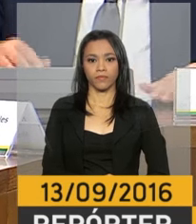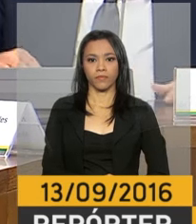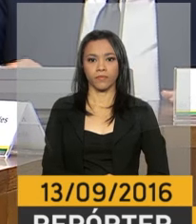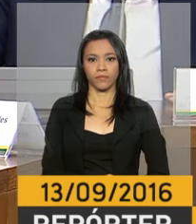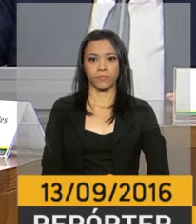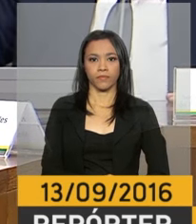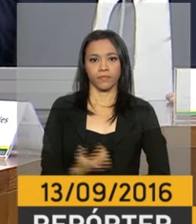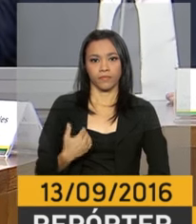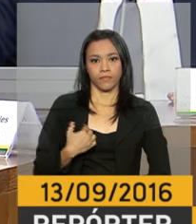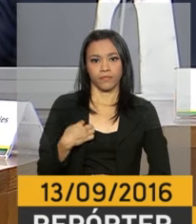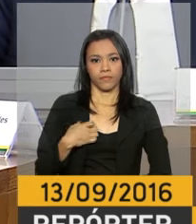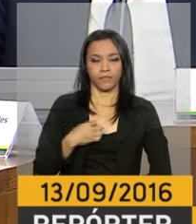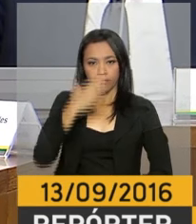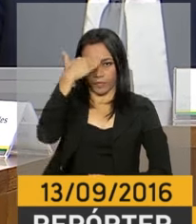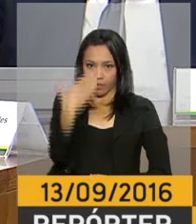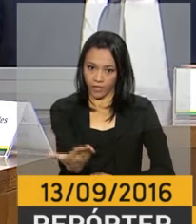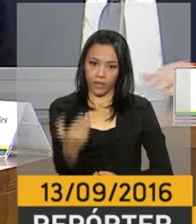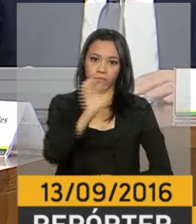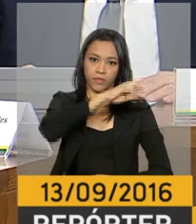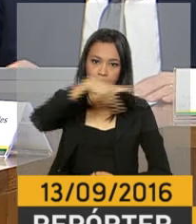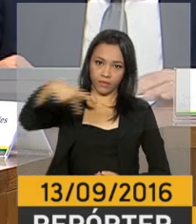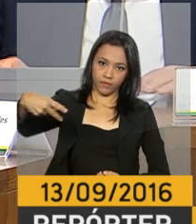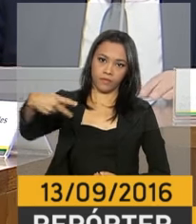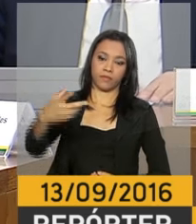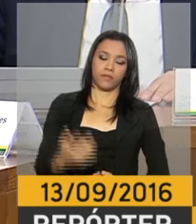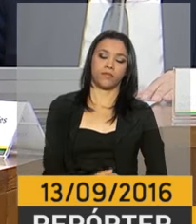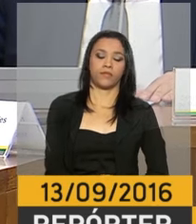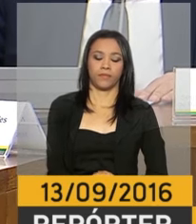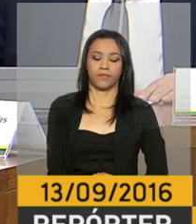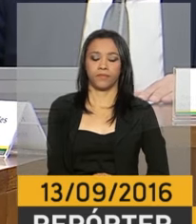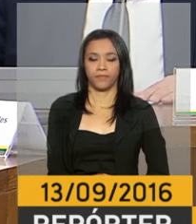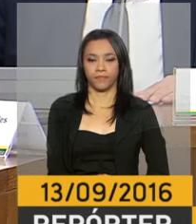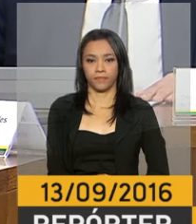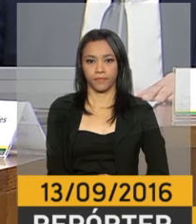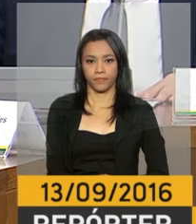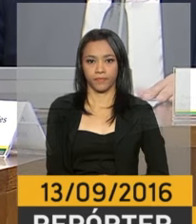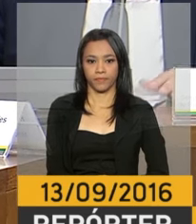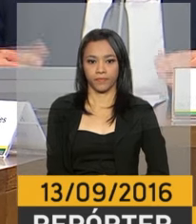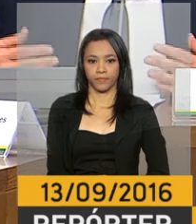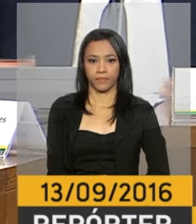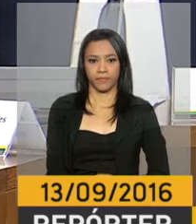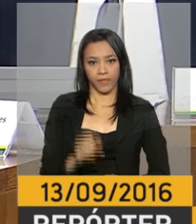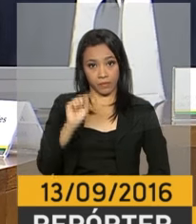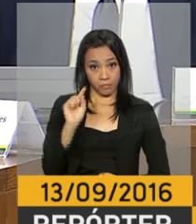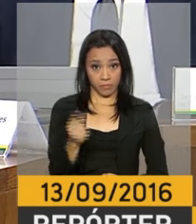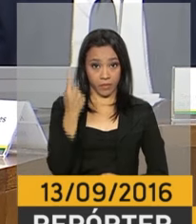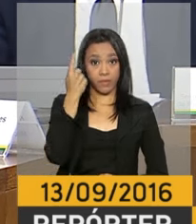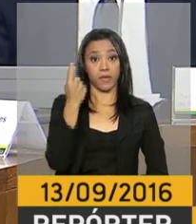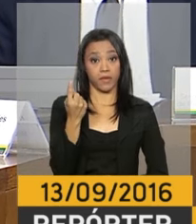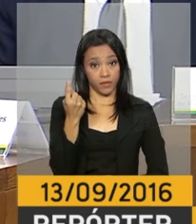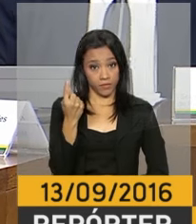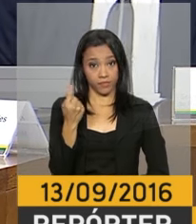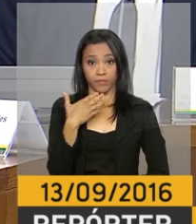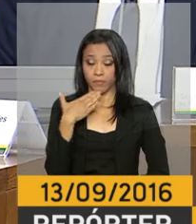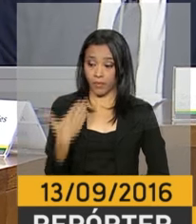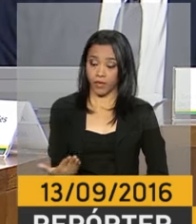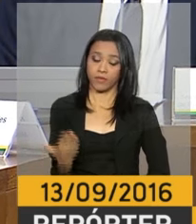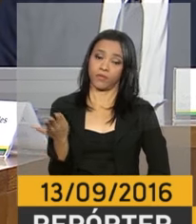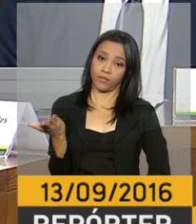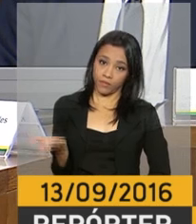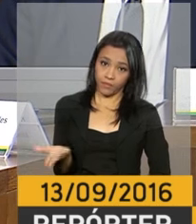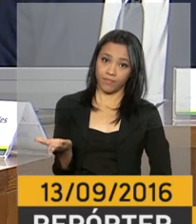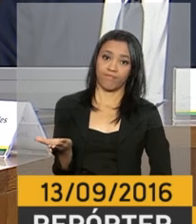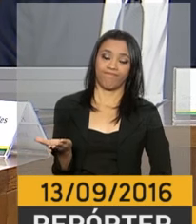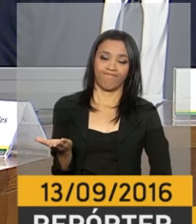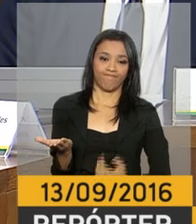Muito obrigado Presidente eh a primeira iniciativa que tomo lhe peço